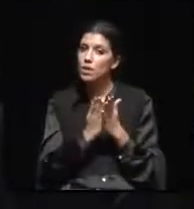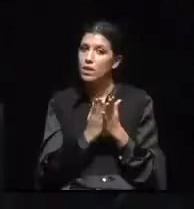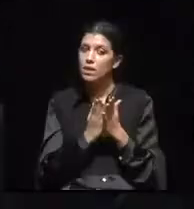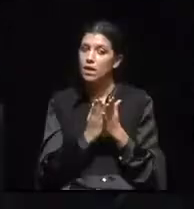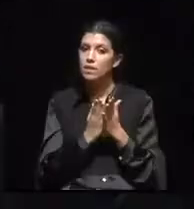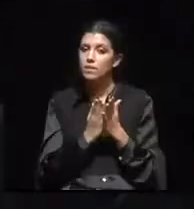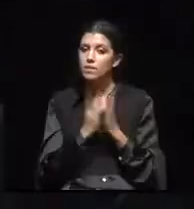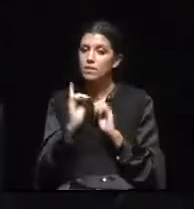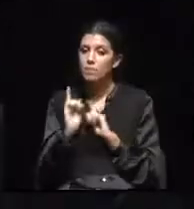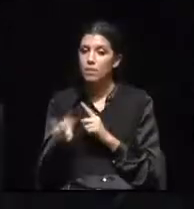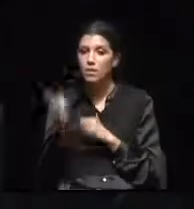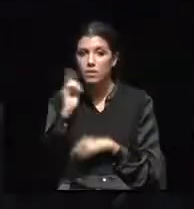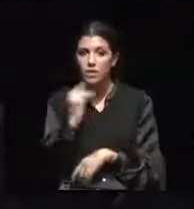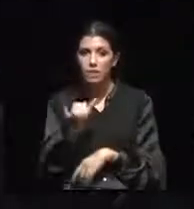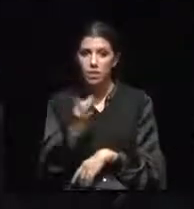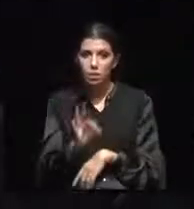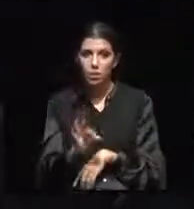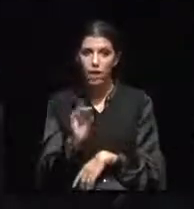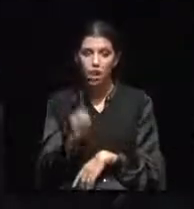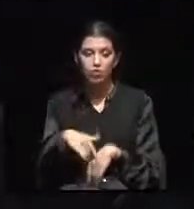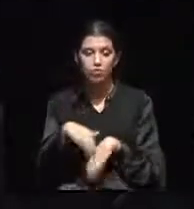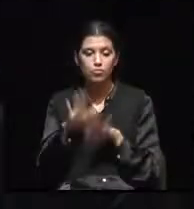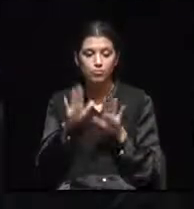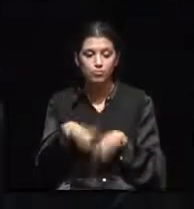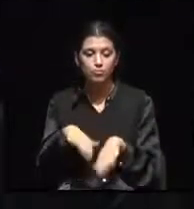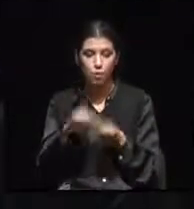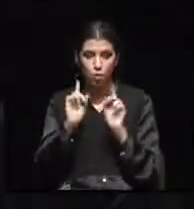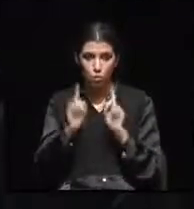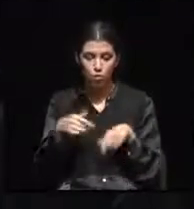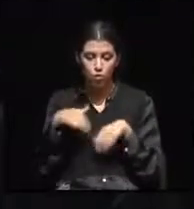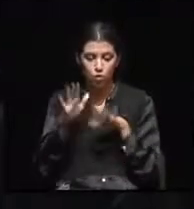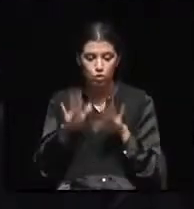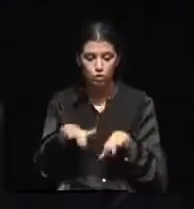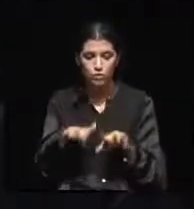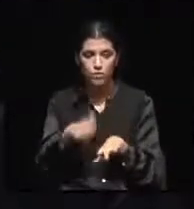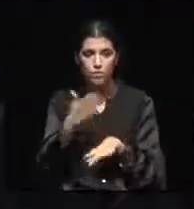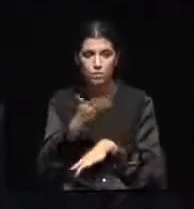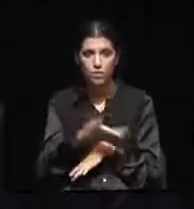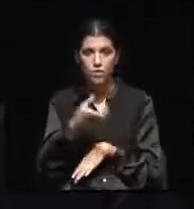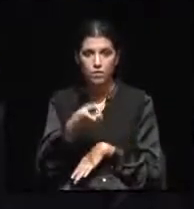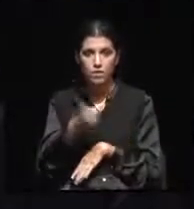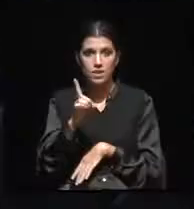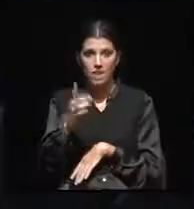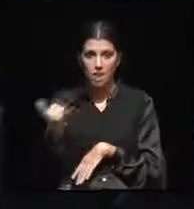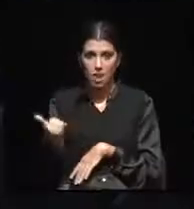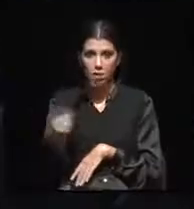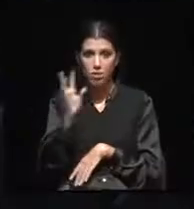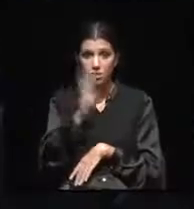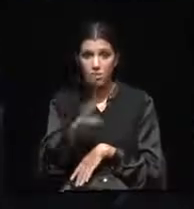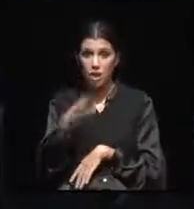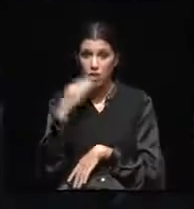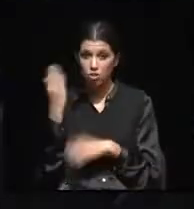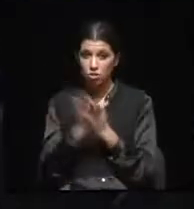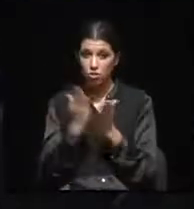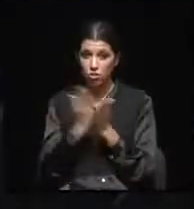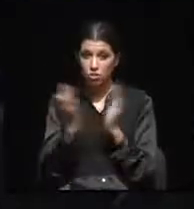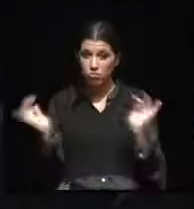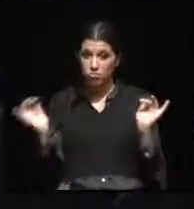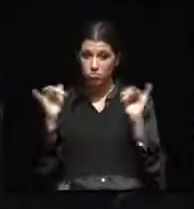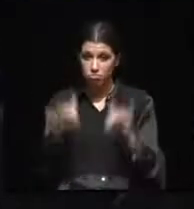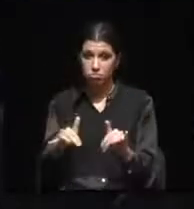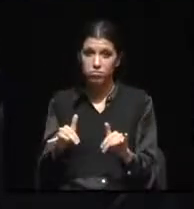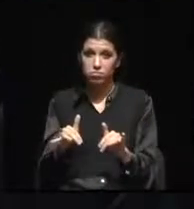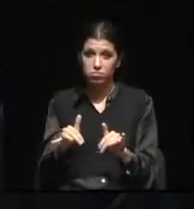comemorado a 24 de março, tem origem num desfile que aconteceu em 1962, que juntou milhares de estudantes que